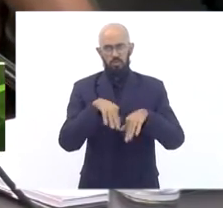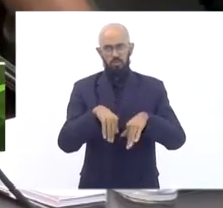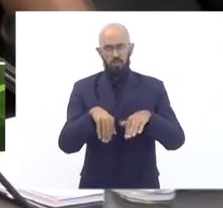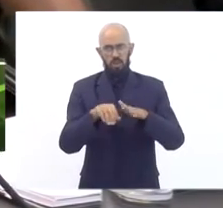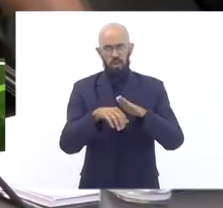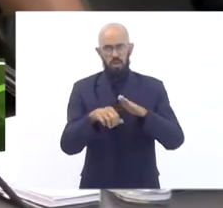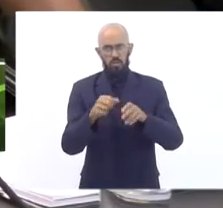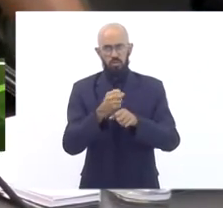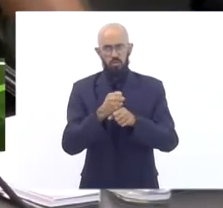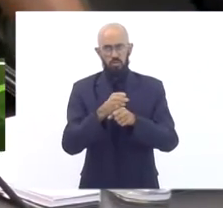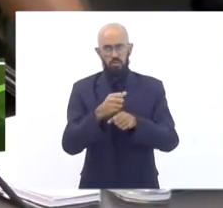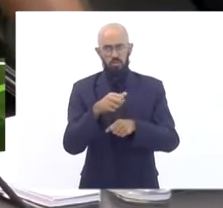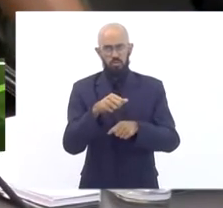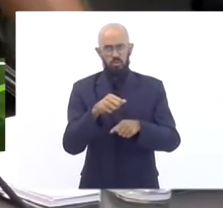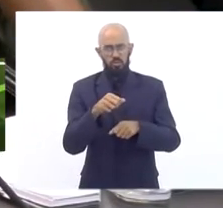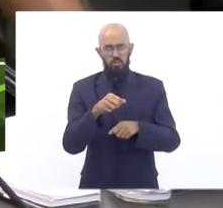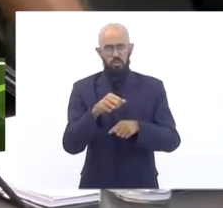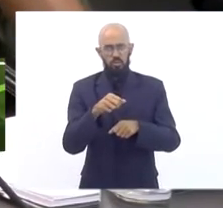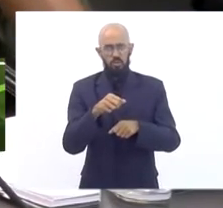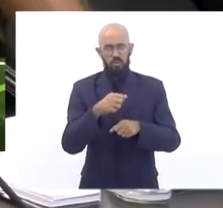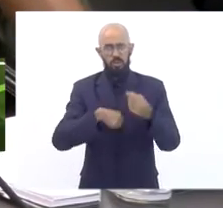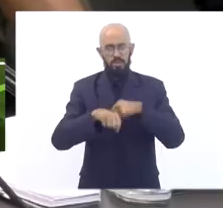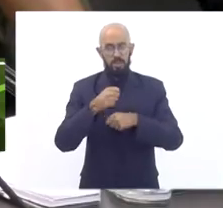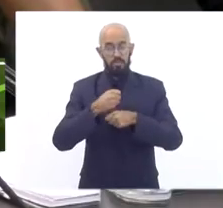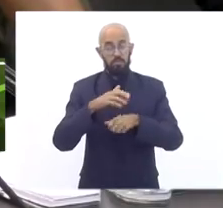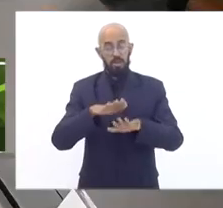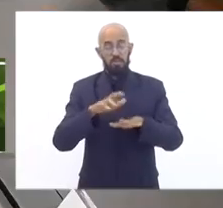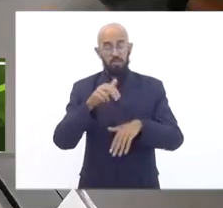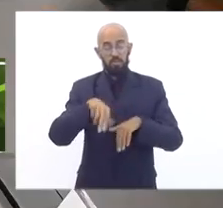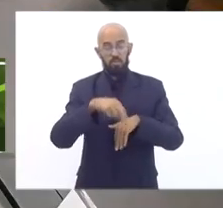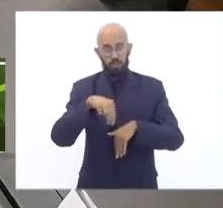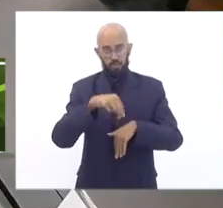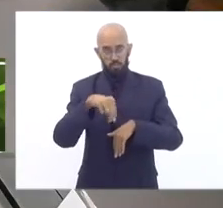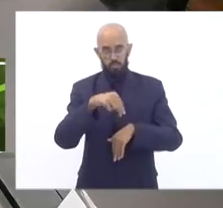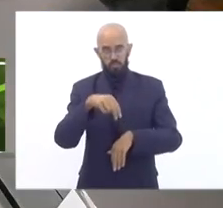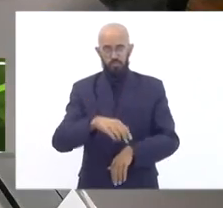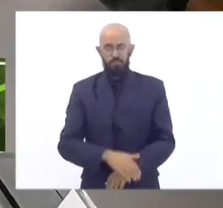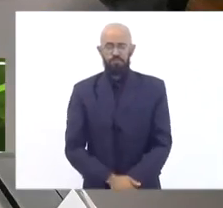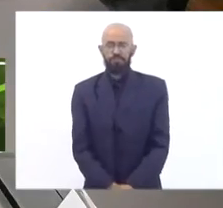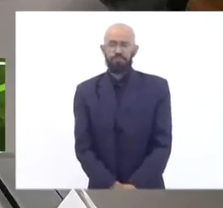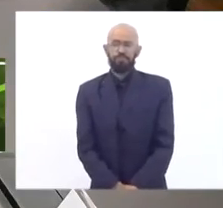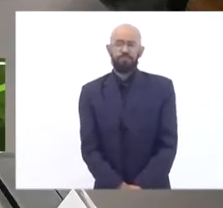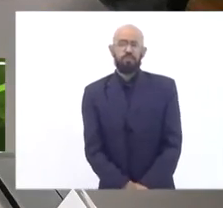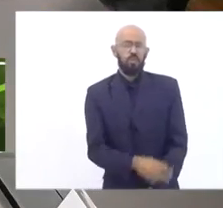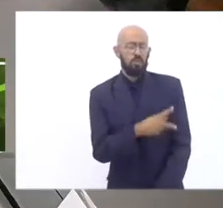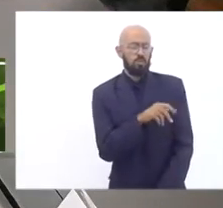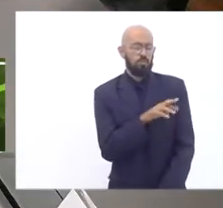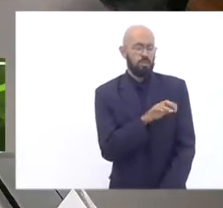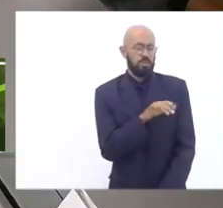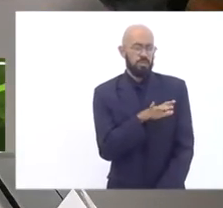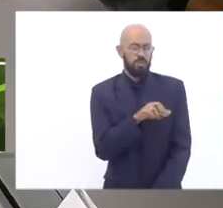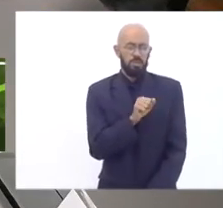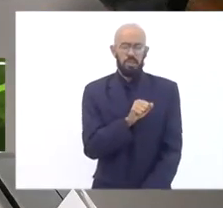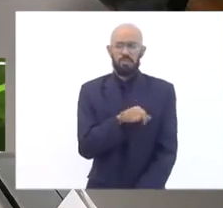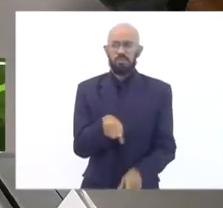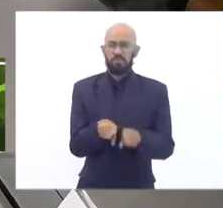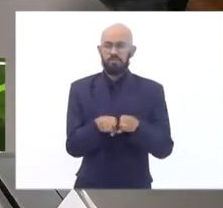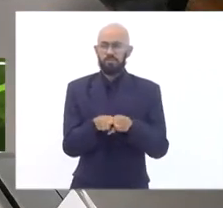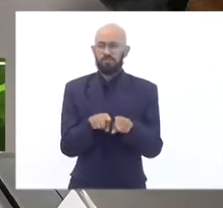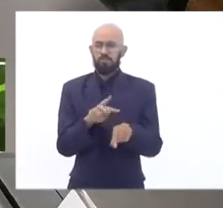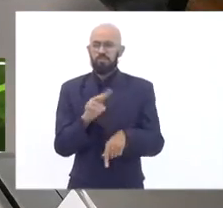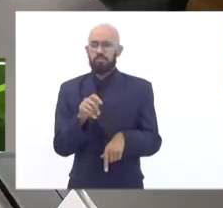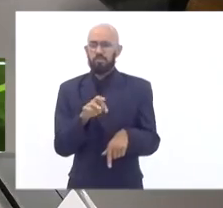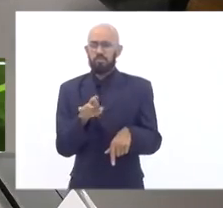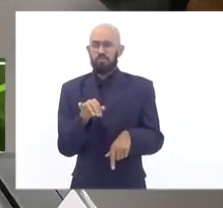Tá. Eu vou passar aqui para os dois representantes que estão aqui, que é do gabinete do governador, que é a Priscila e o Haroldo, não é isso? que na